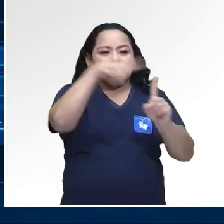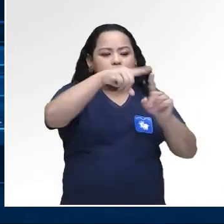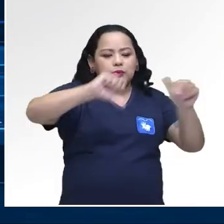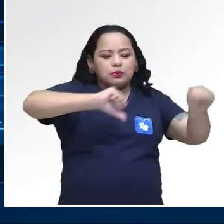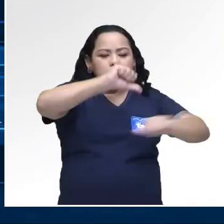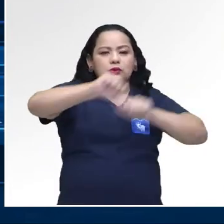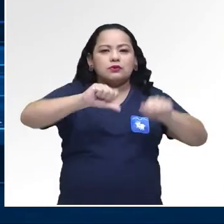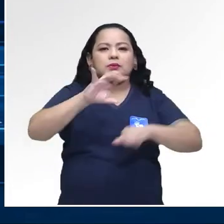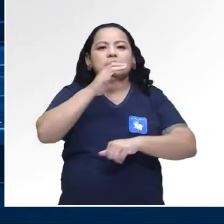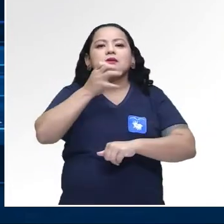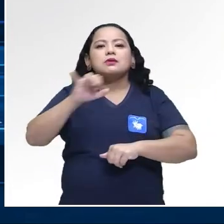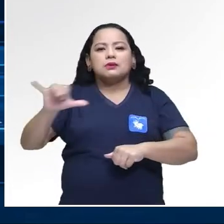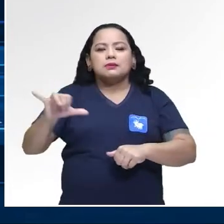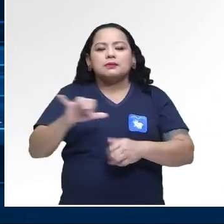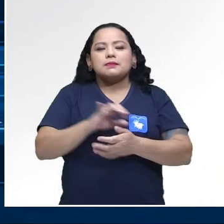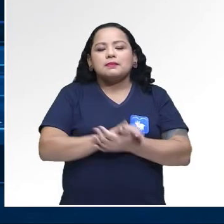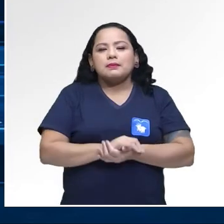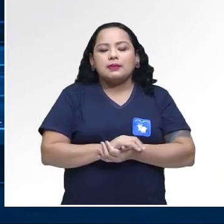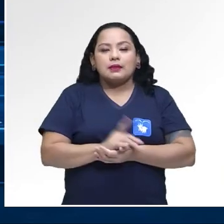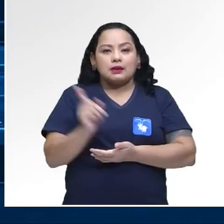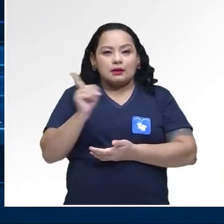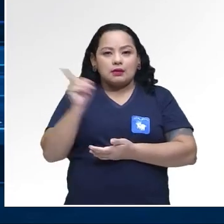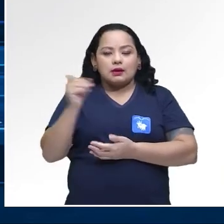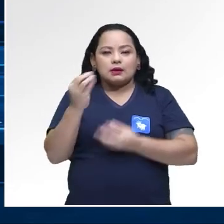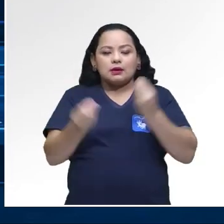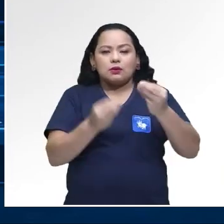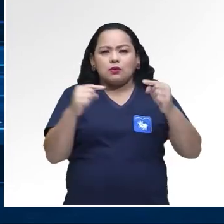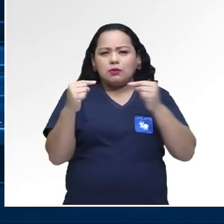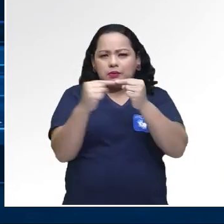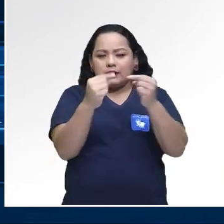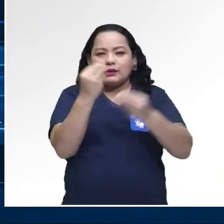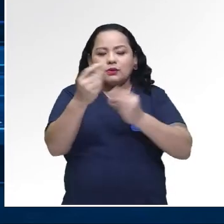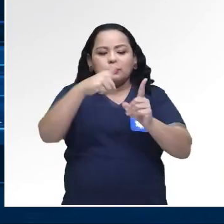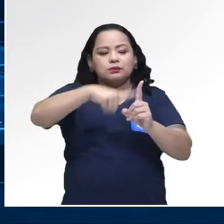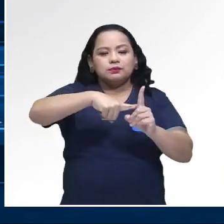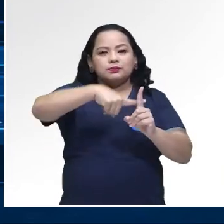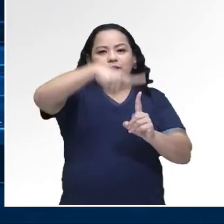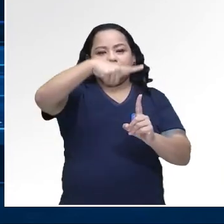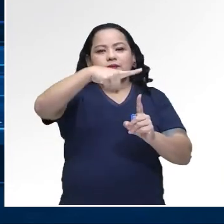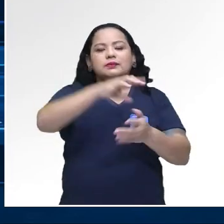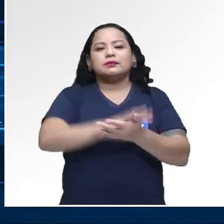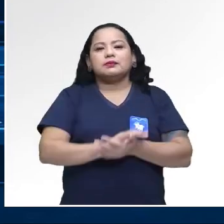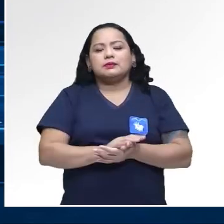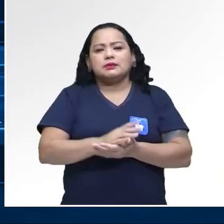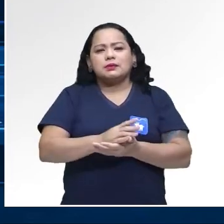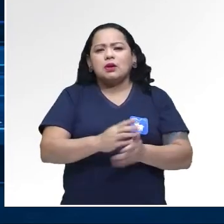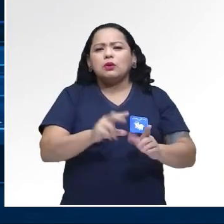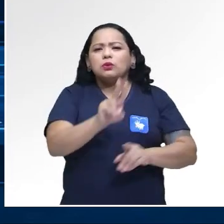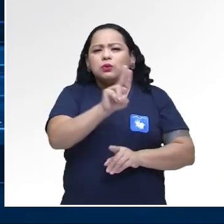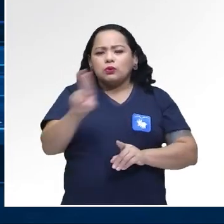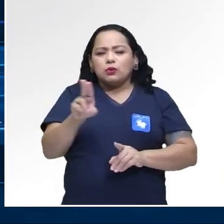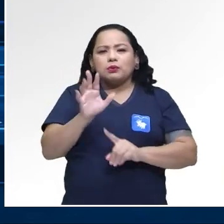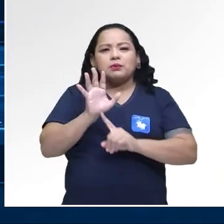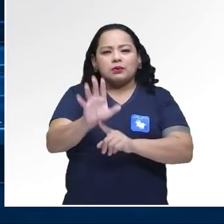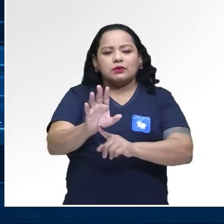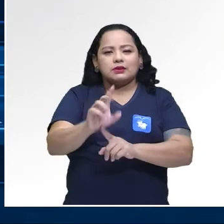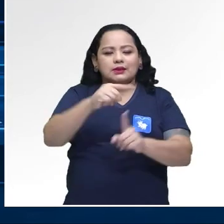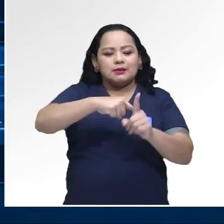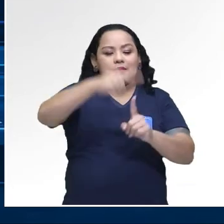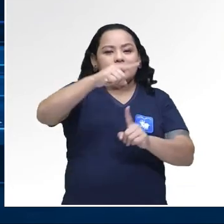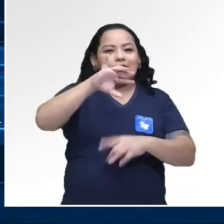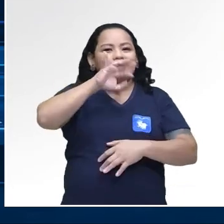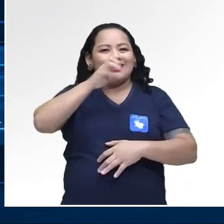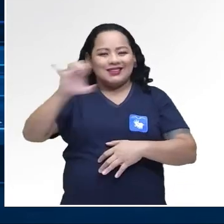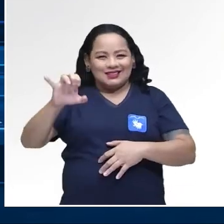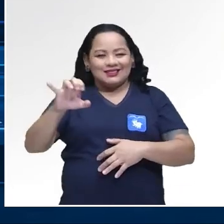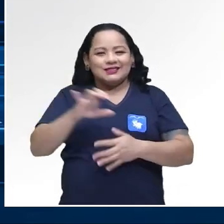transformação de energia. Nesse caso, ela está relacionada com a temperatura, né? Como o próprio nome já mostra para a gente, a usina